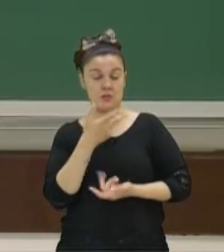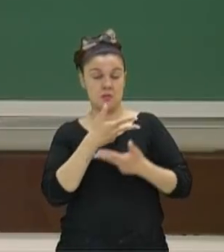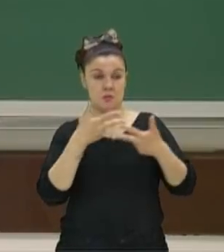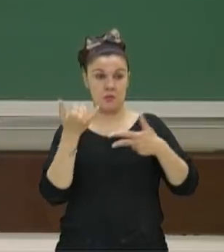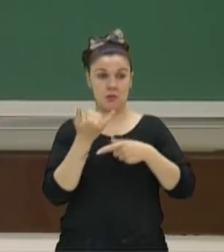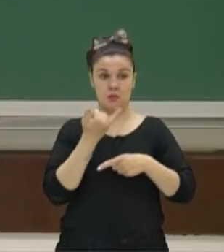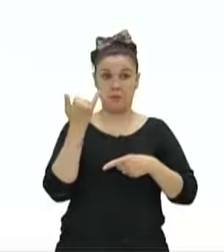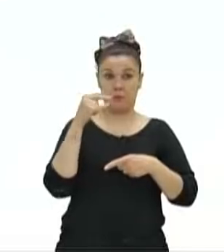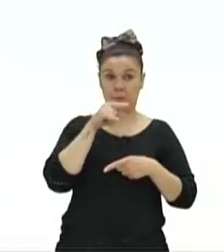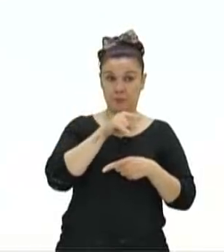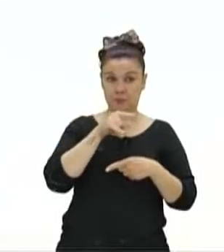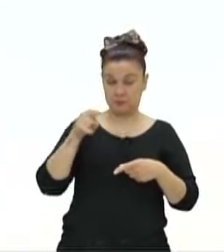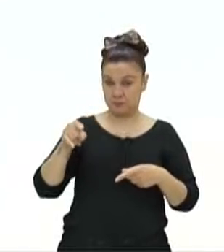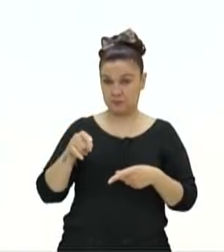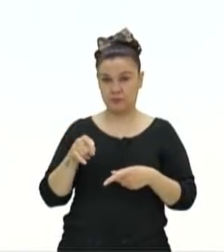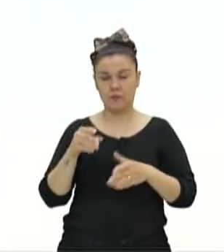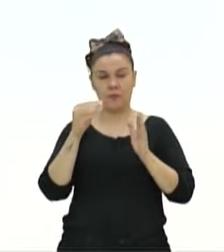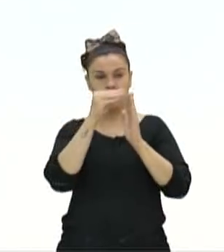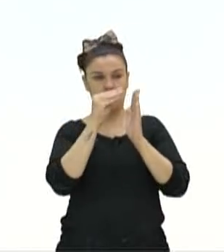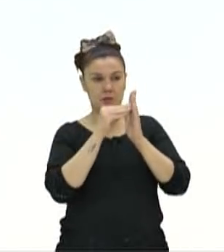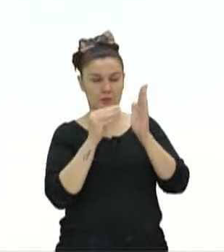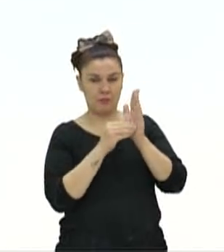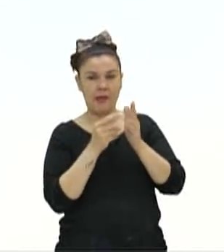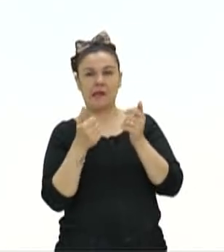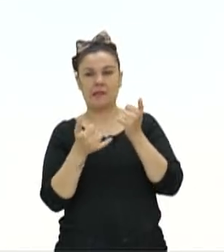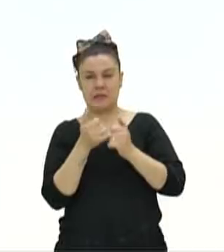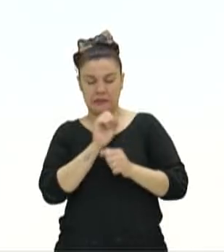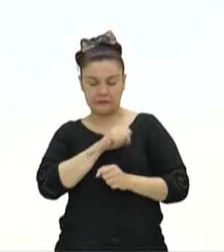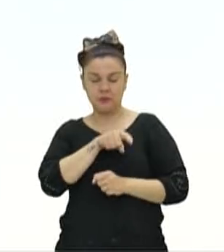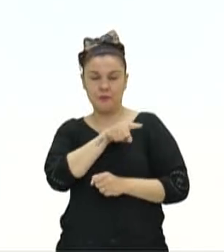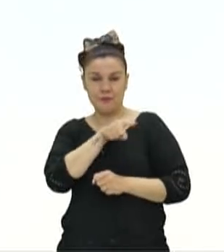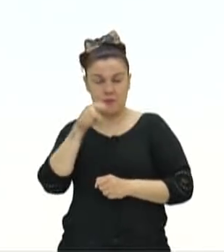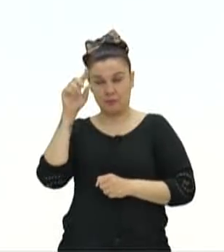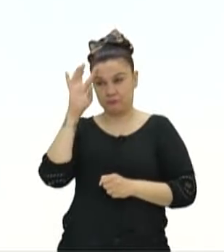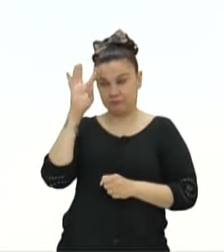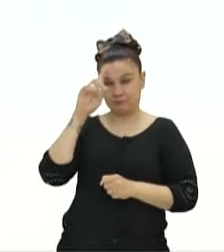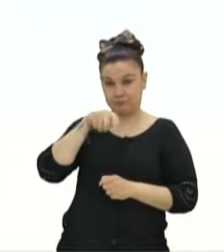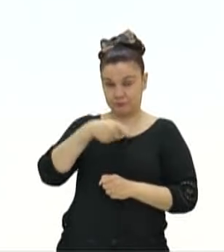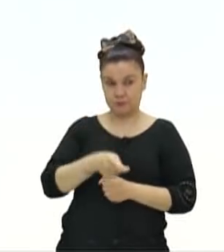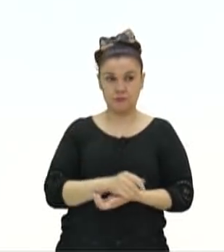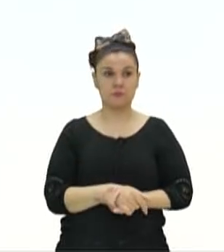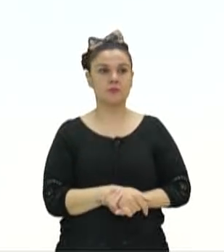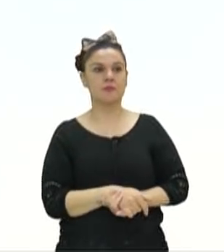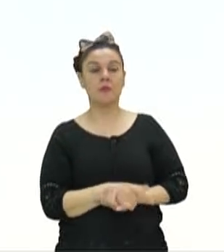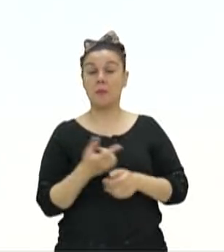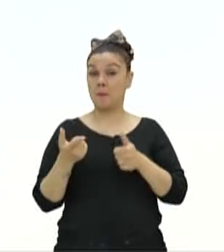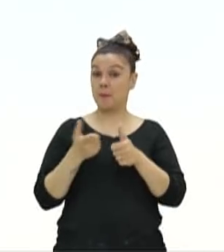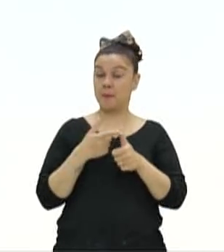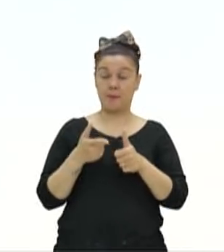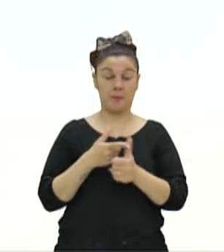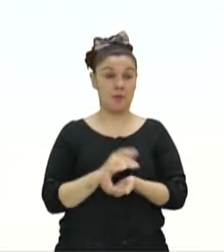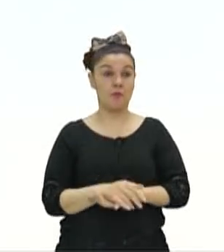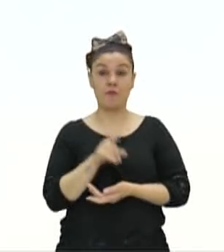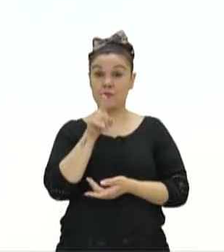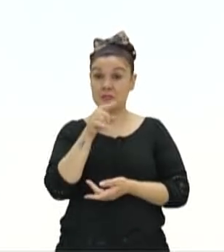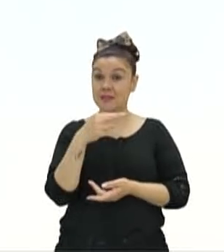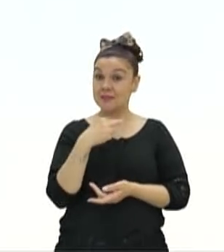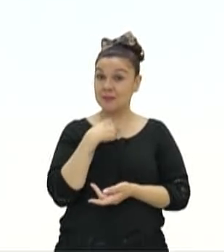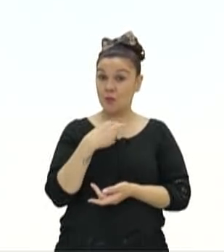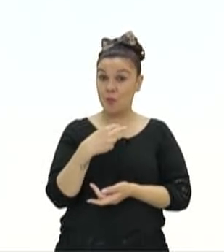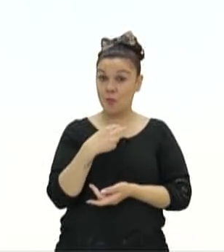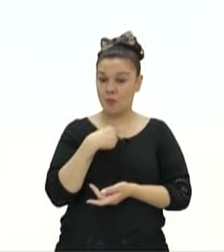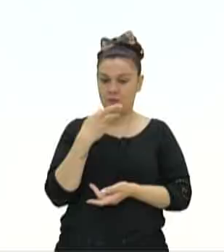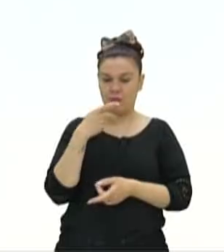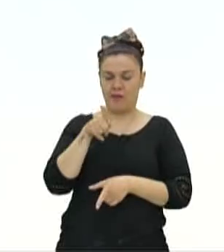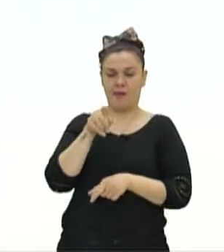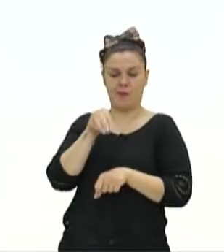aqui nesta questão, eu coloquei ela propositalmente para a gente refletir sobre isso. Primeiro, né, você não pode